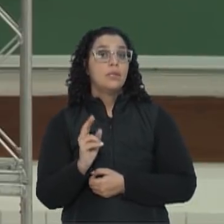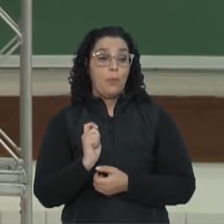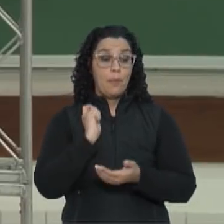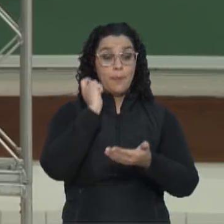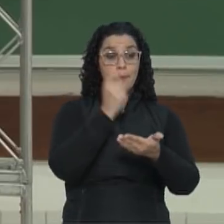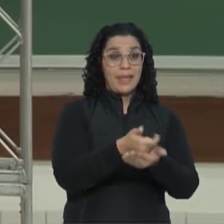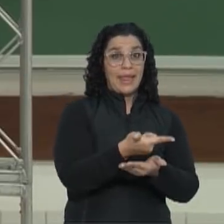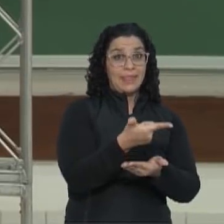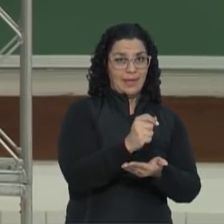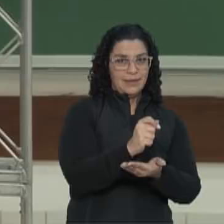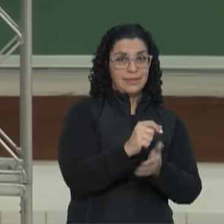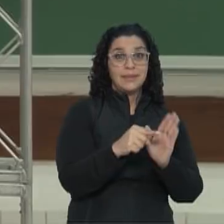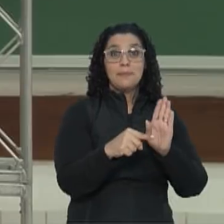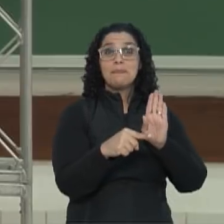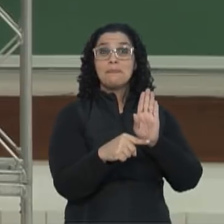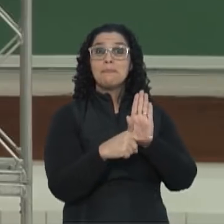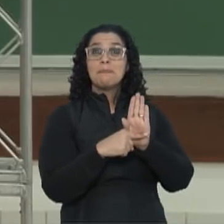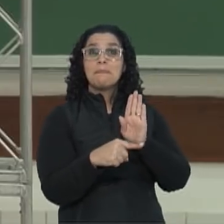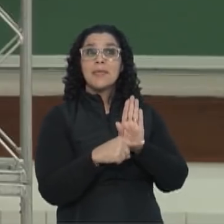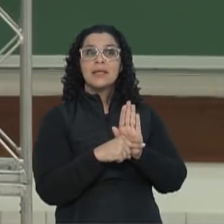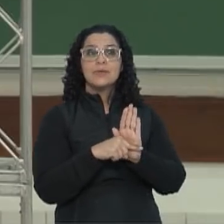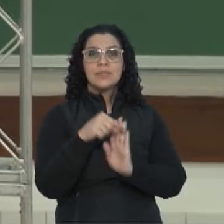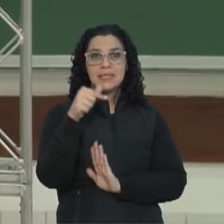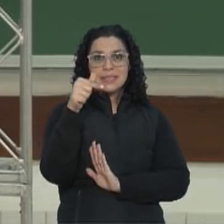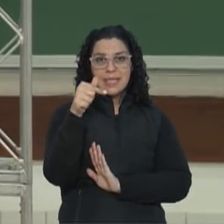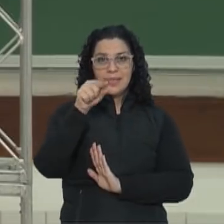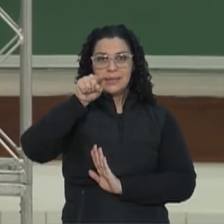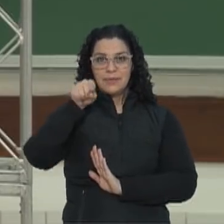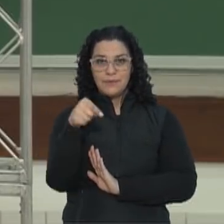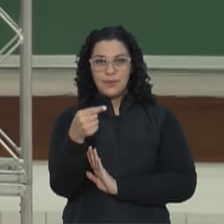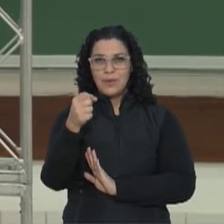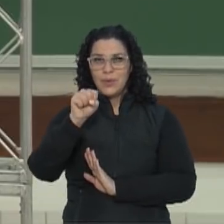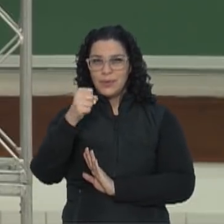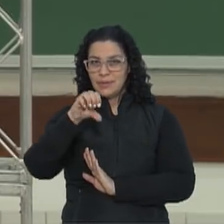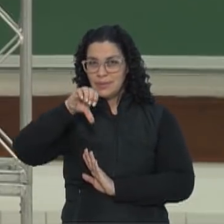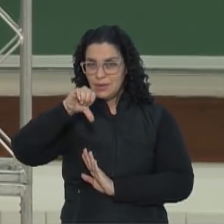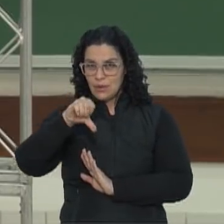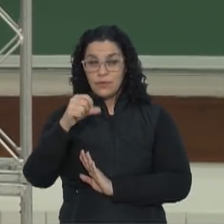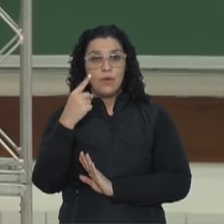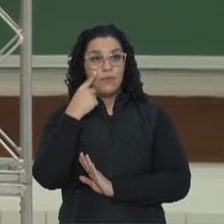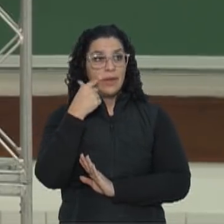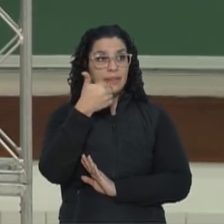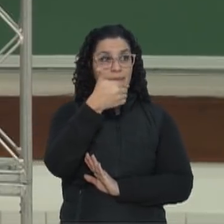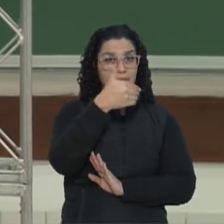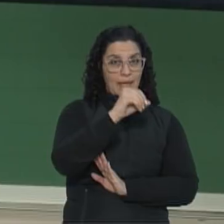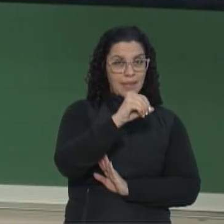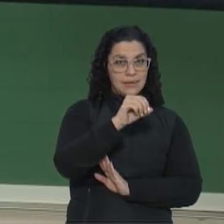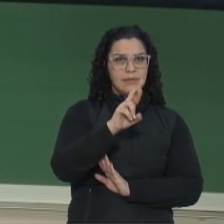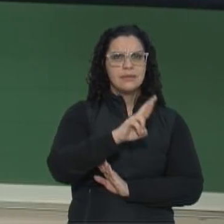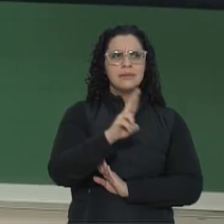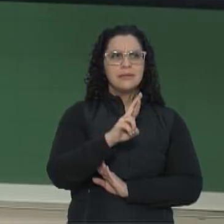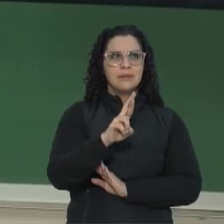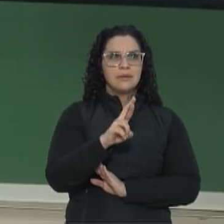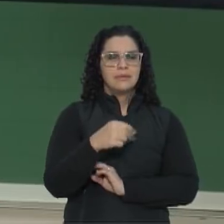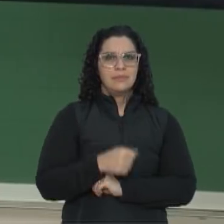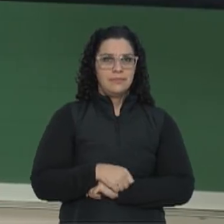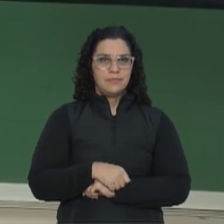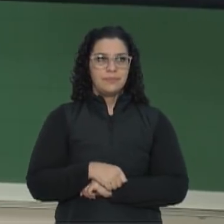R$10 menos o 7,89. Então, acompanha comigo aqui, ó. R$10